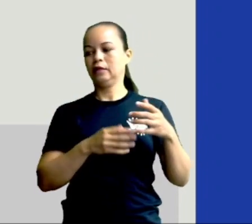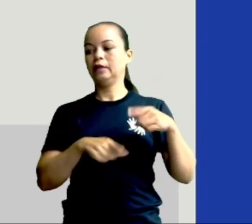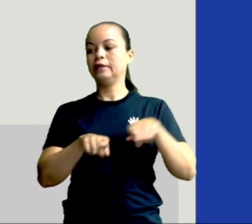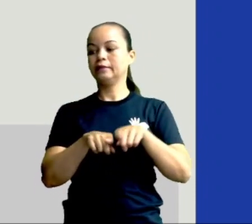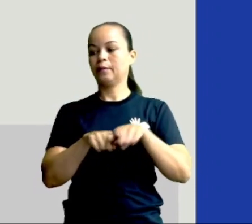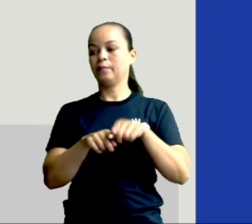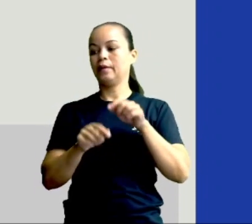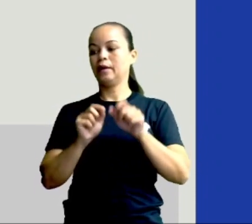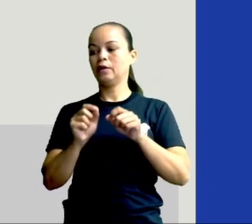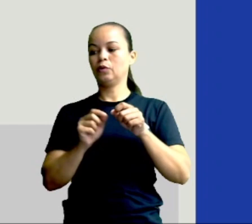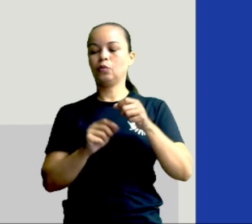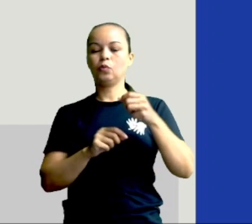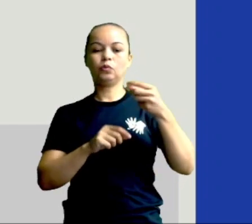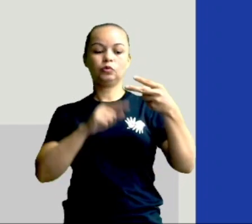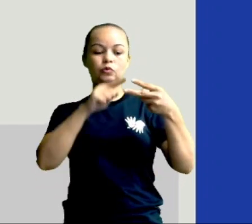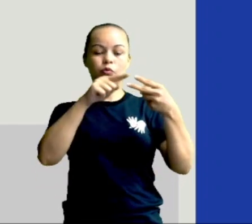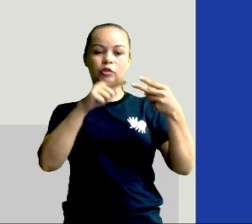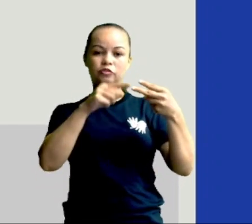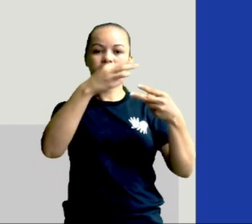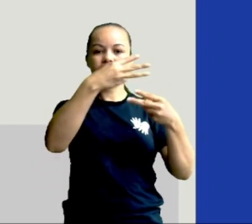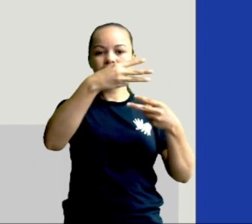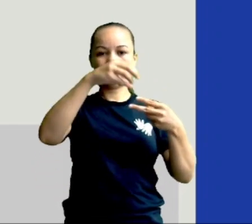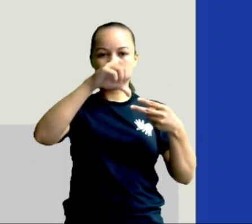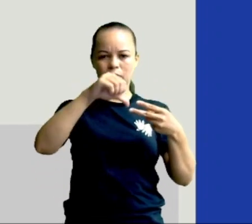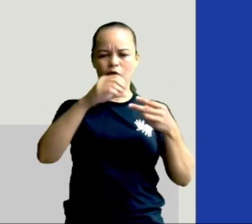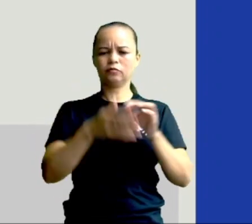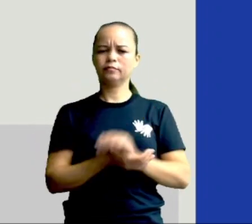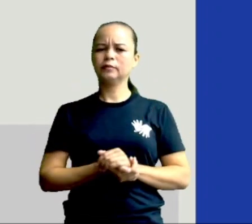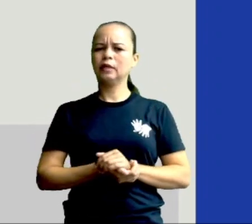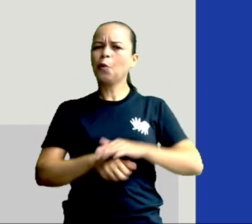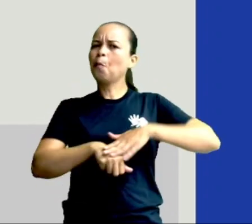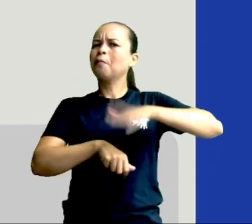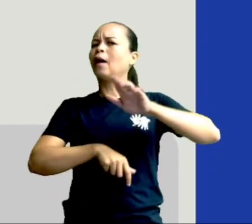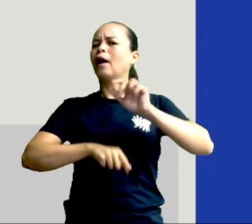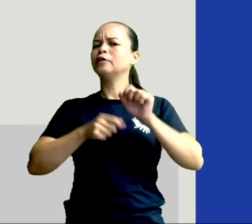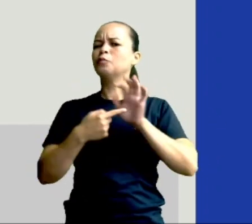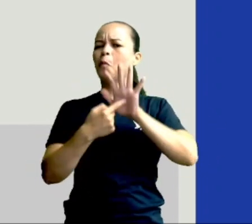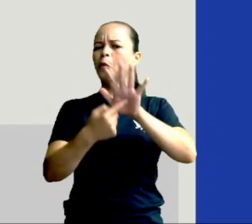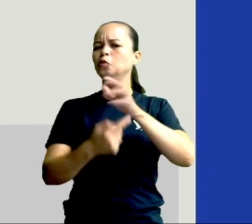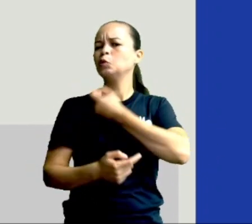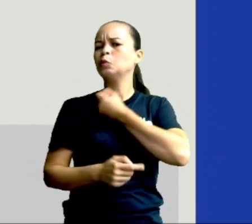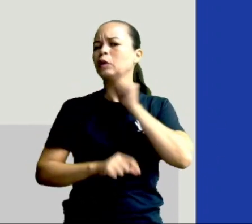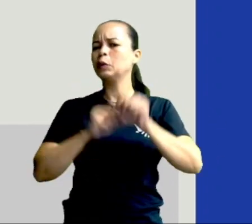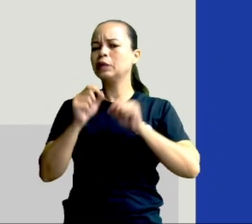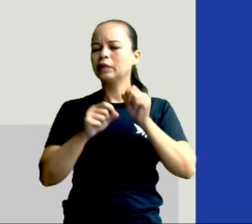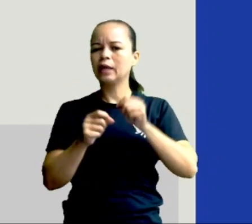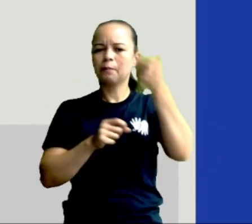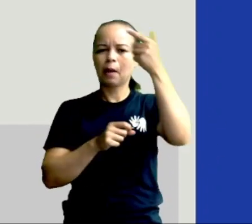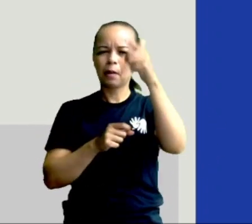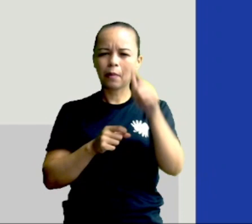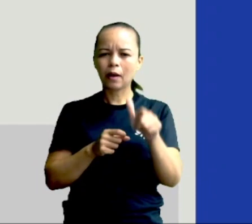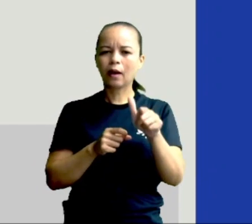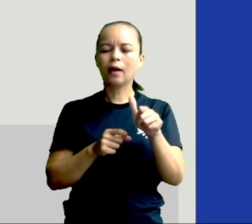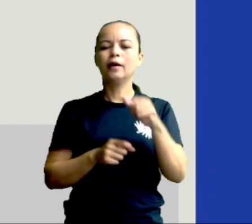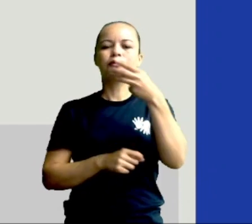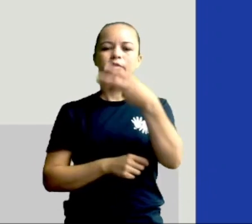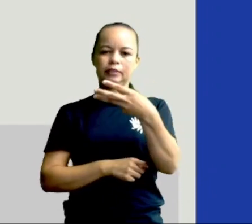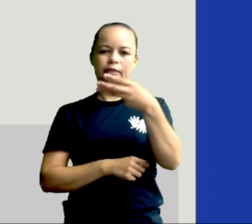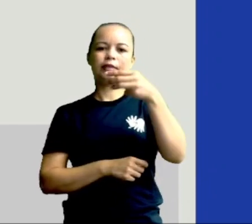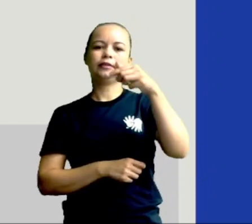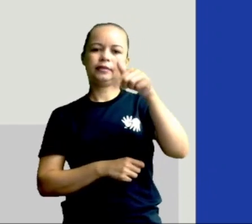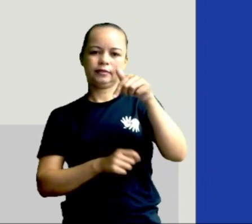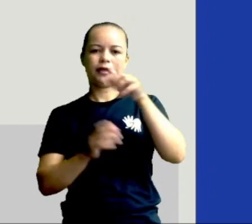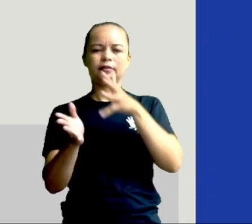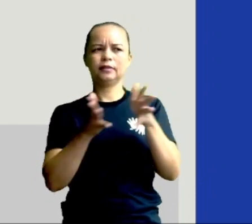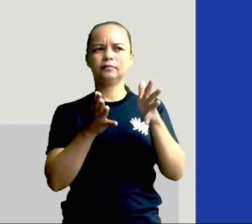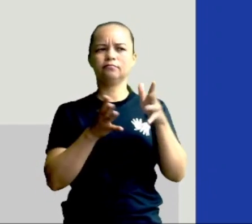Quem foi o que mais se repetiu? O 37. Mas, professora, houve aí o 35 e o 36. Não seria uma